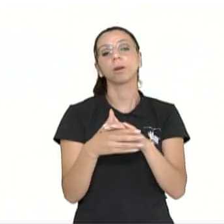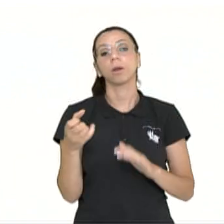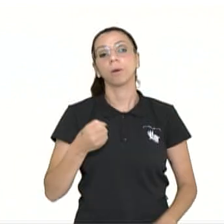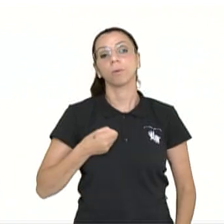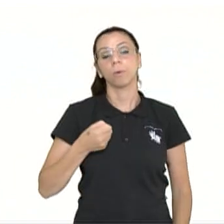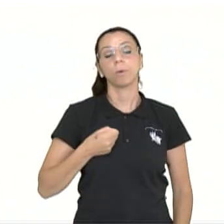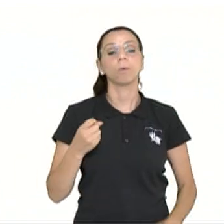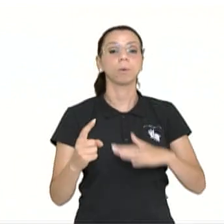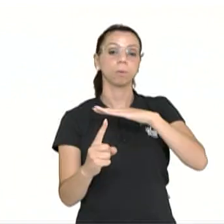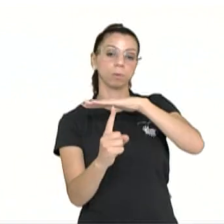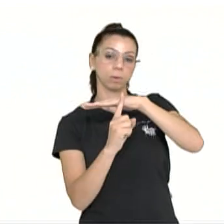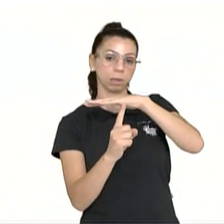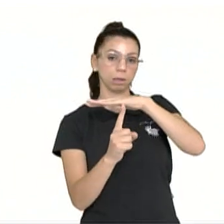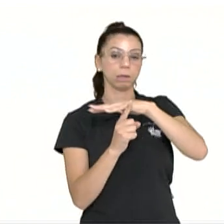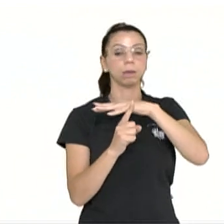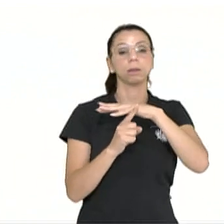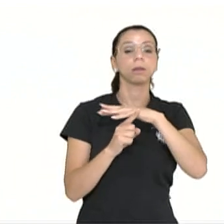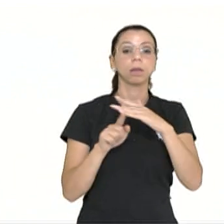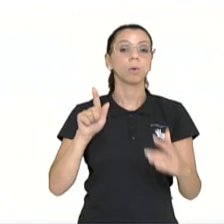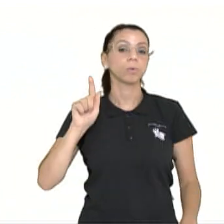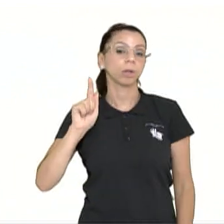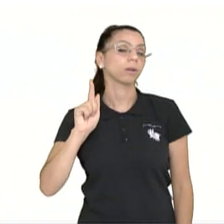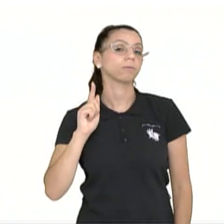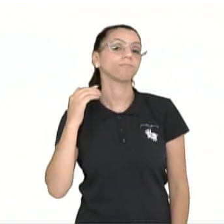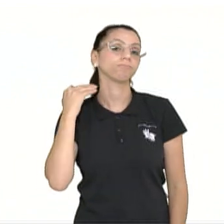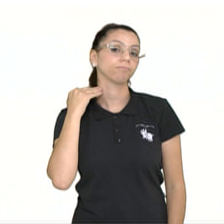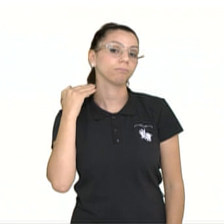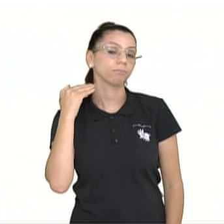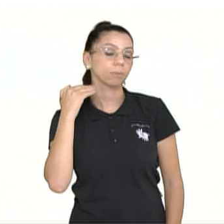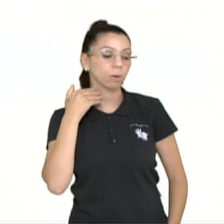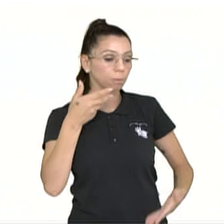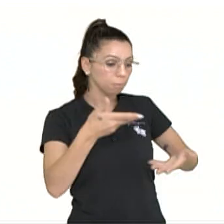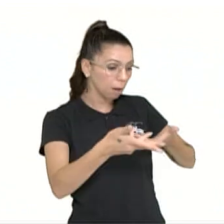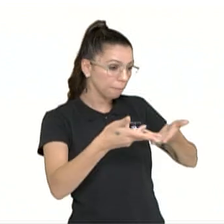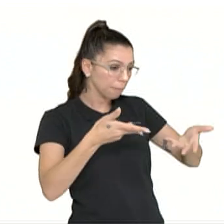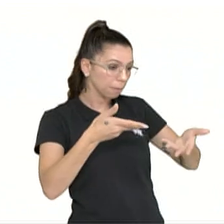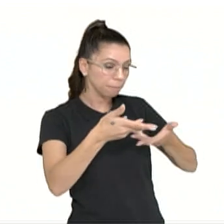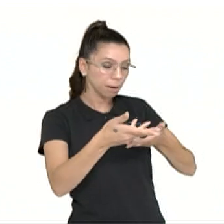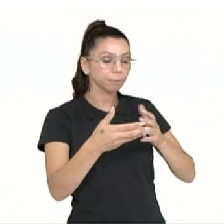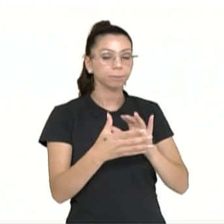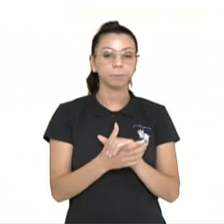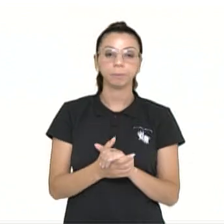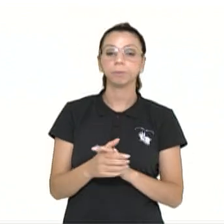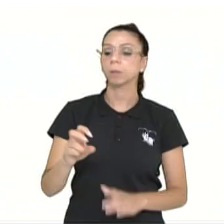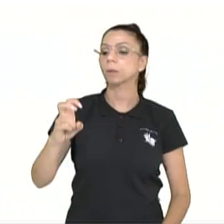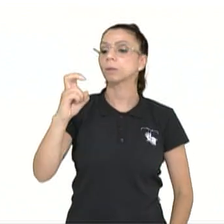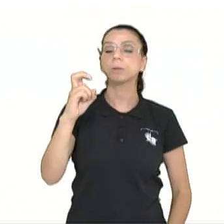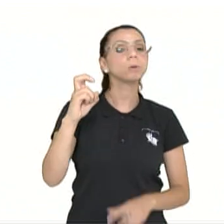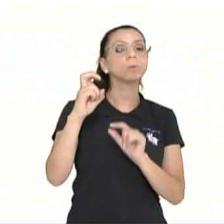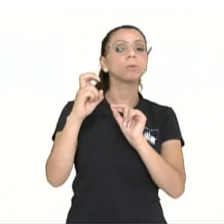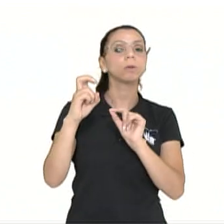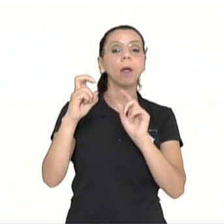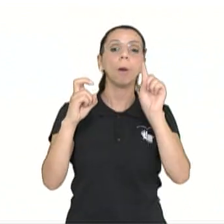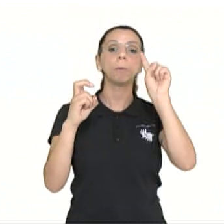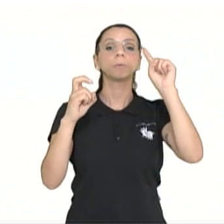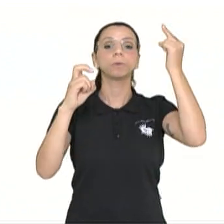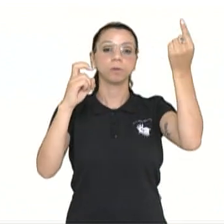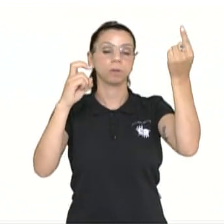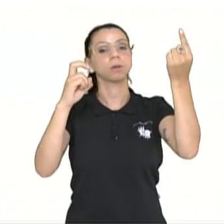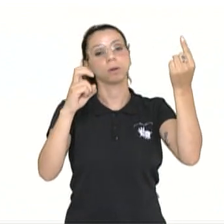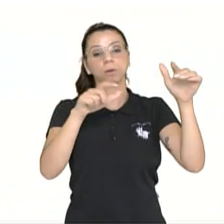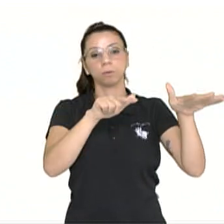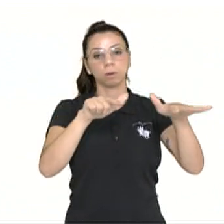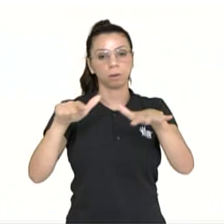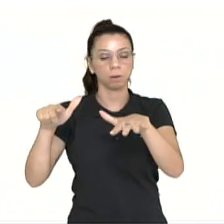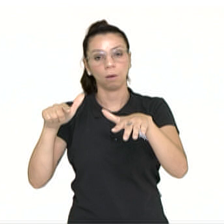esse gerente atendeu, dividido por 5. Por que por 5? 5 é o número de dias da semana que ele trabalhou, então por